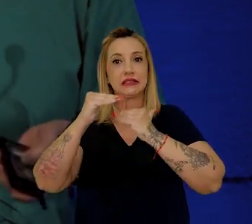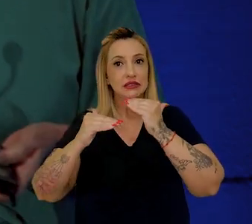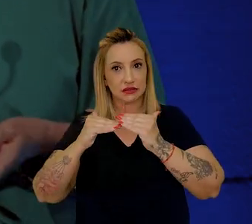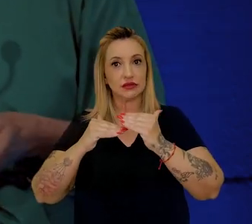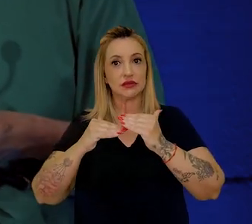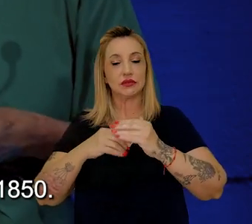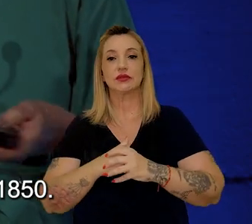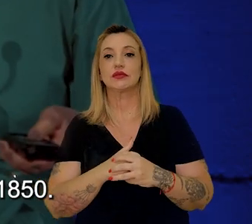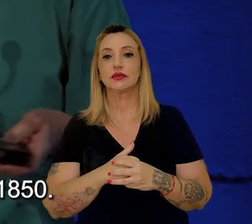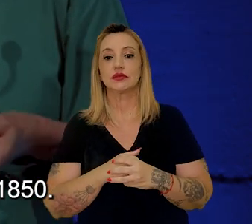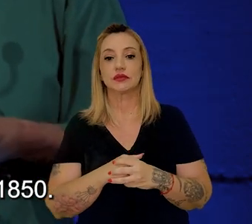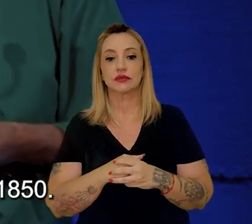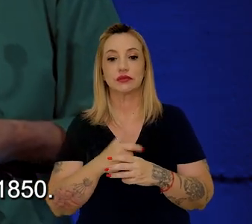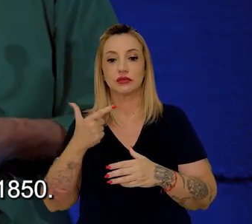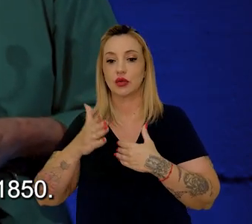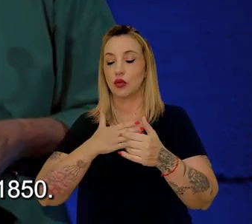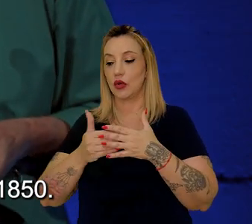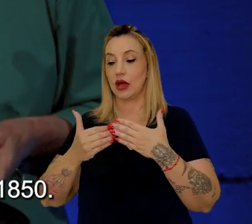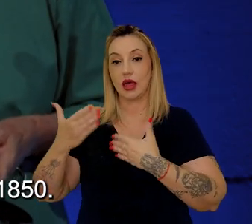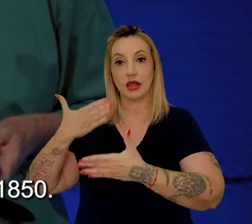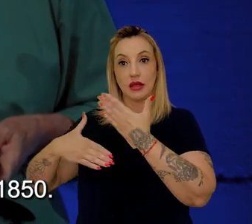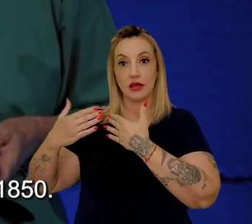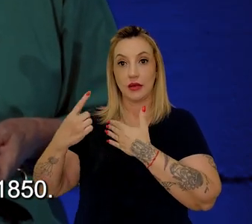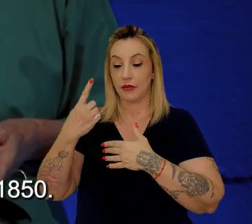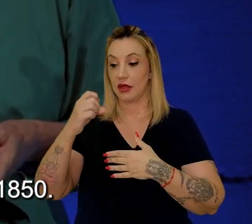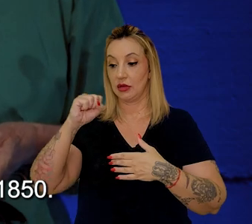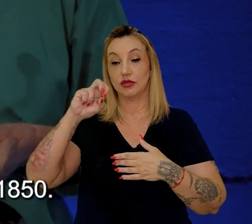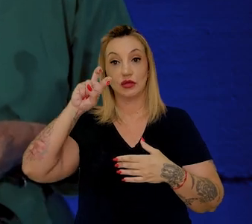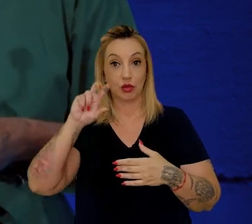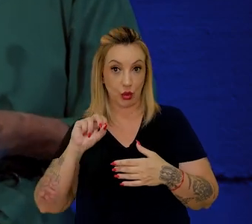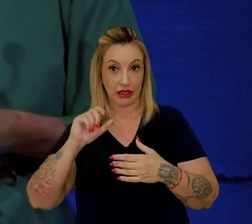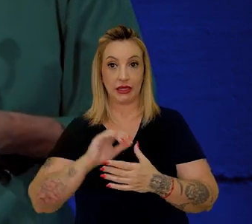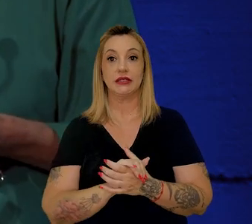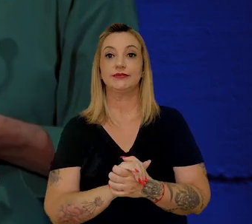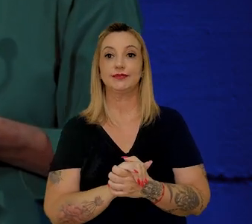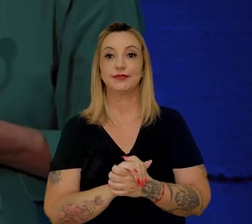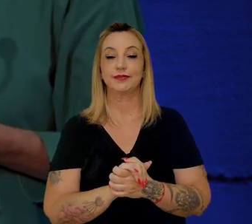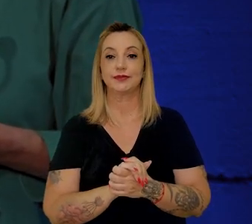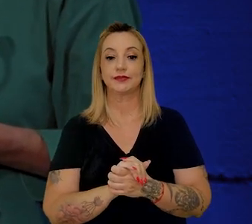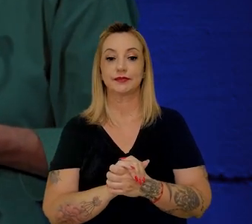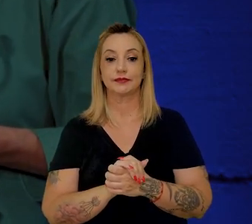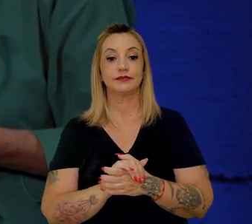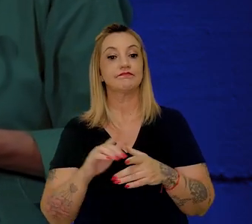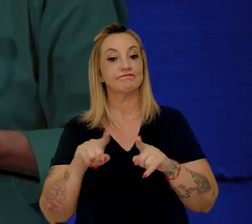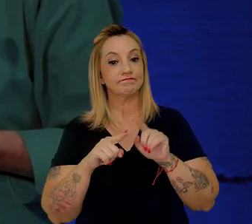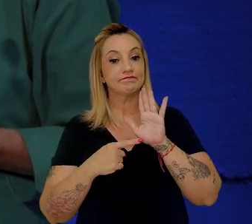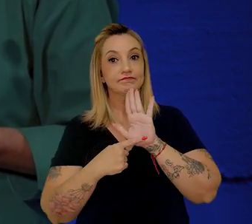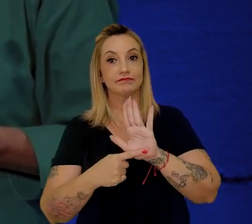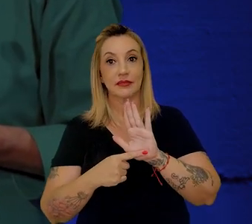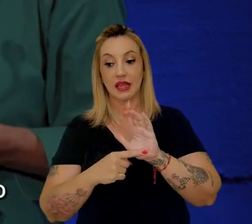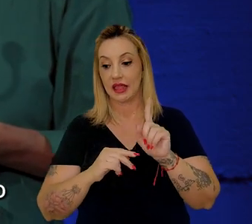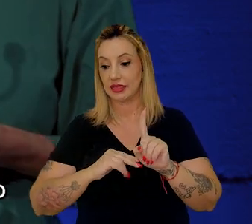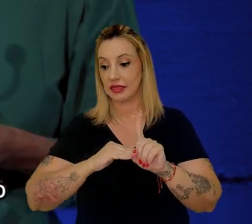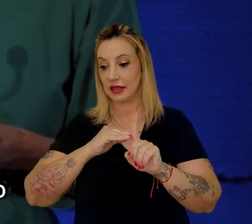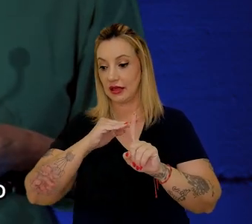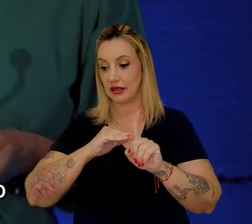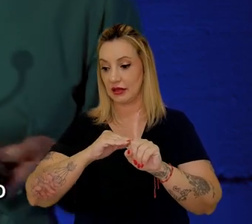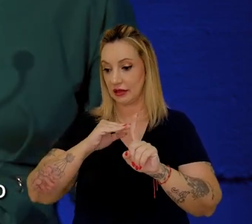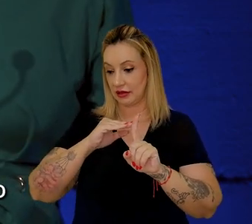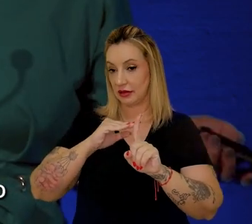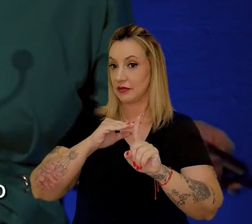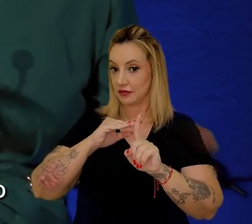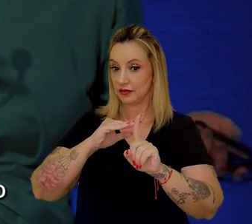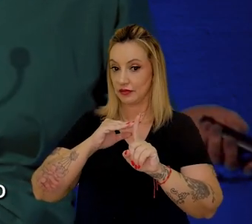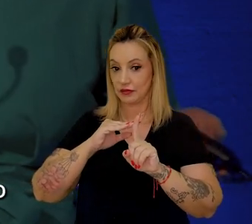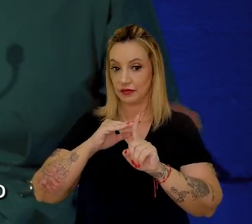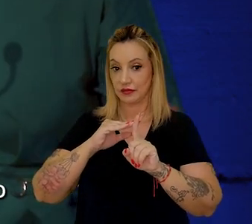Eh do que qualquer outra década desde 1850 indicou também que o aumento da temperatura isso foi nós